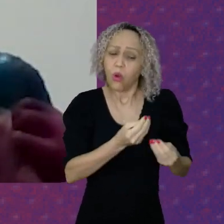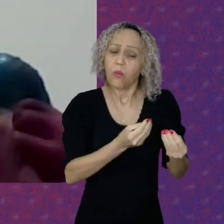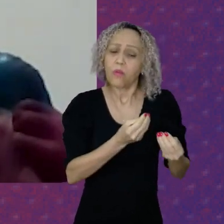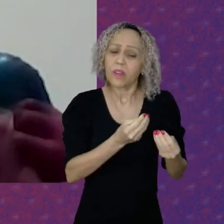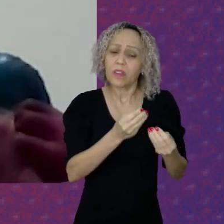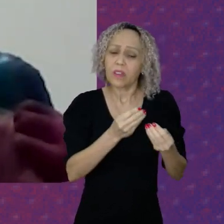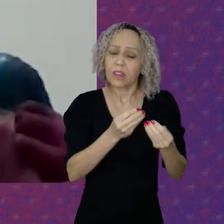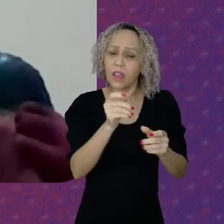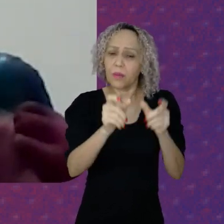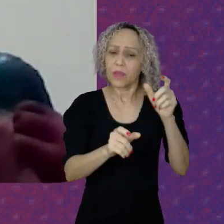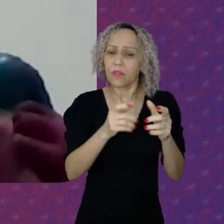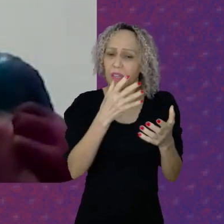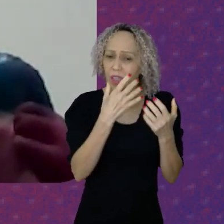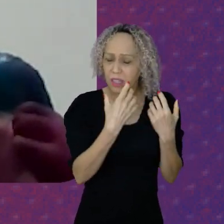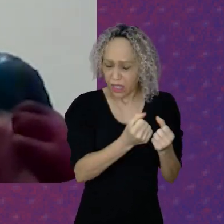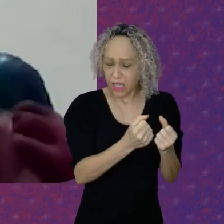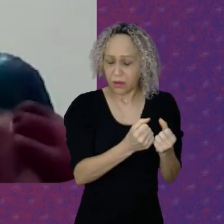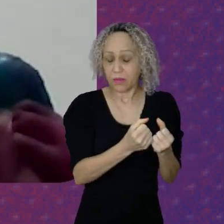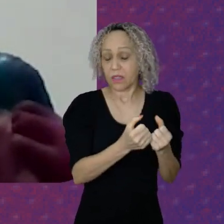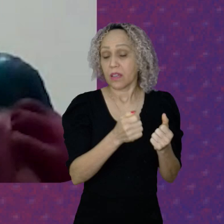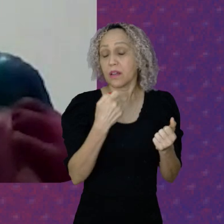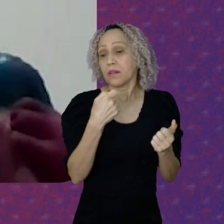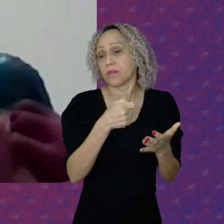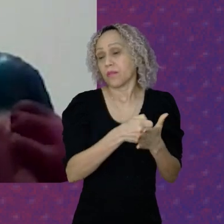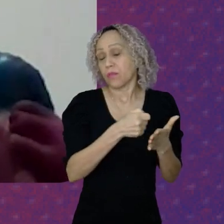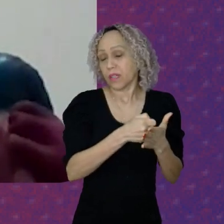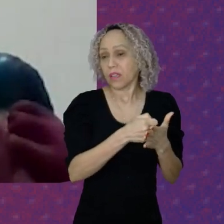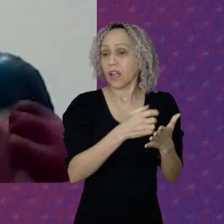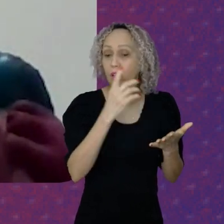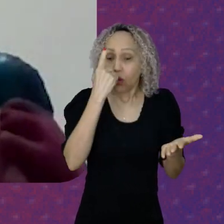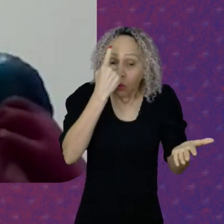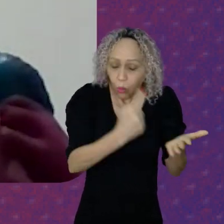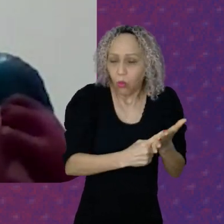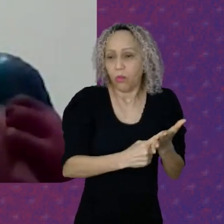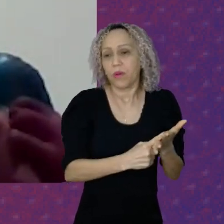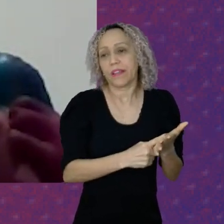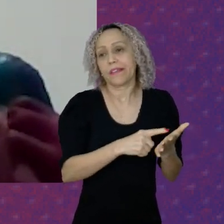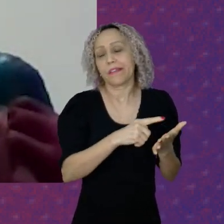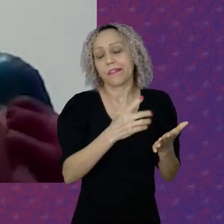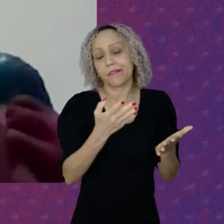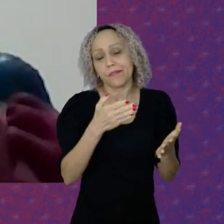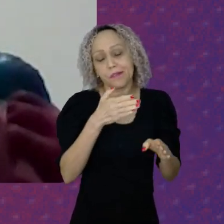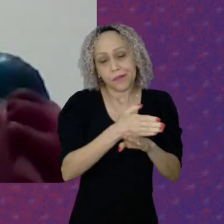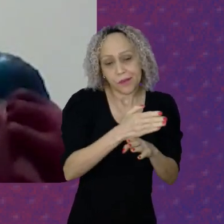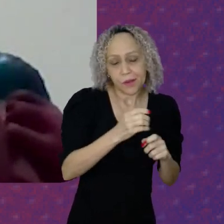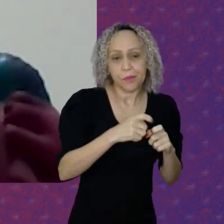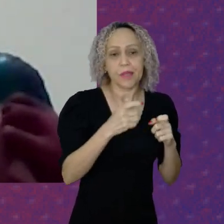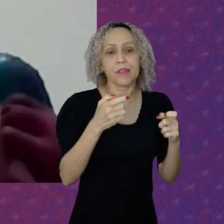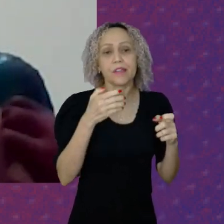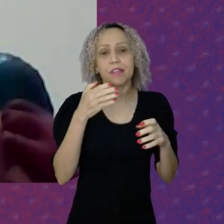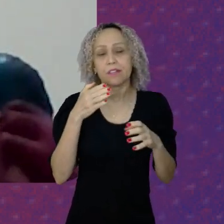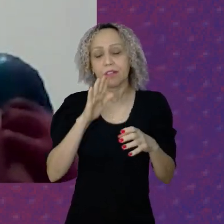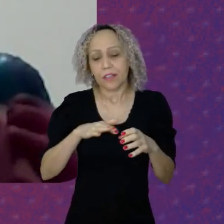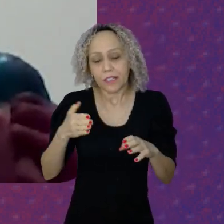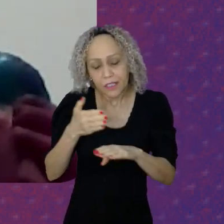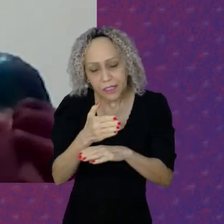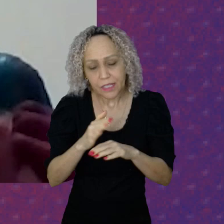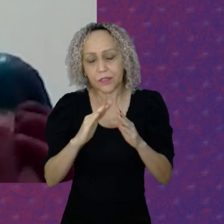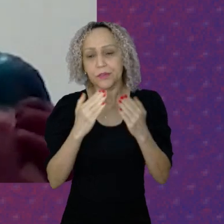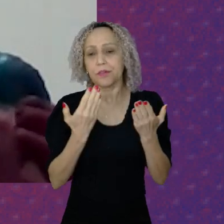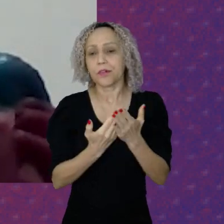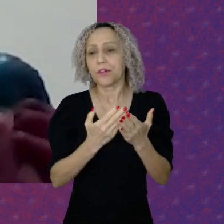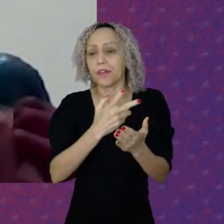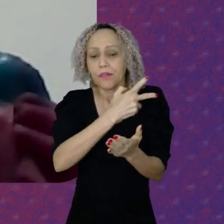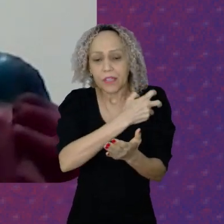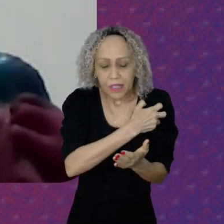governo Jair Bolsonaro, acabou essa contrapartida dos beneficiários no que diz respeito a esses